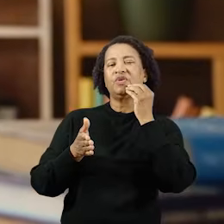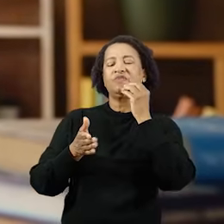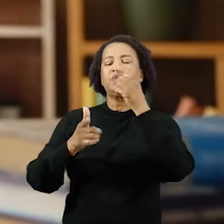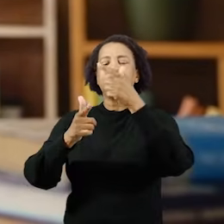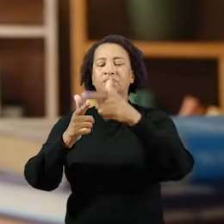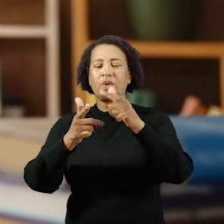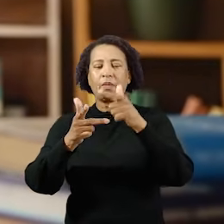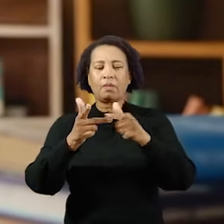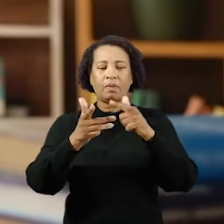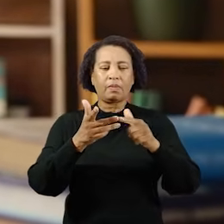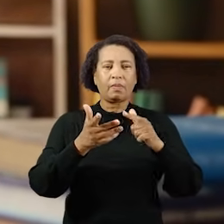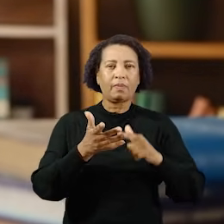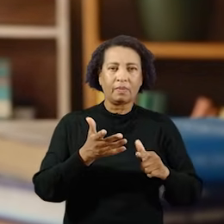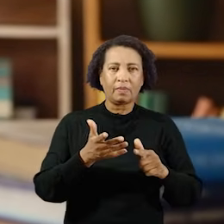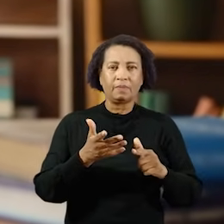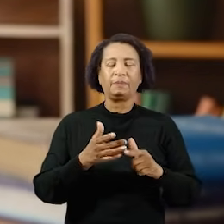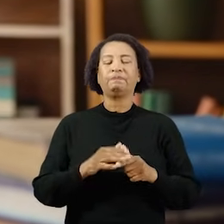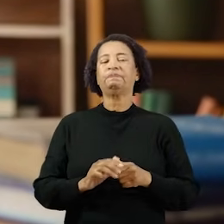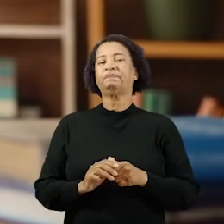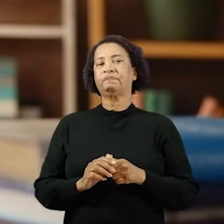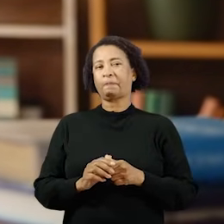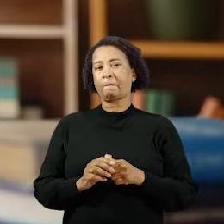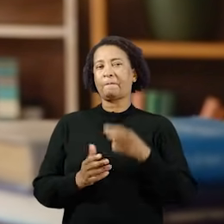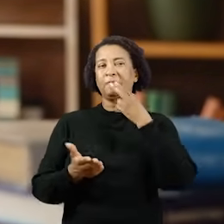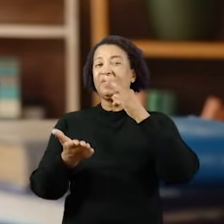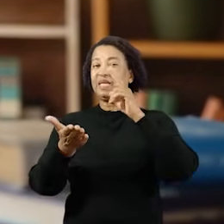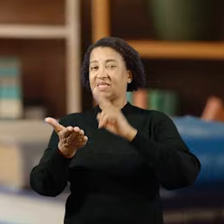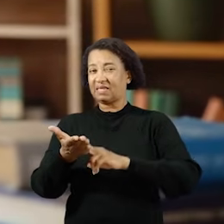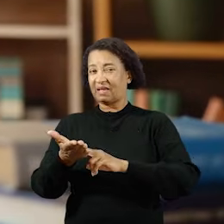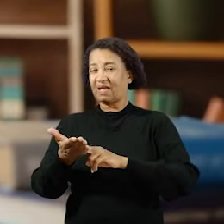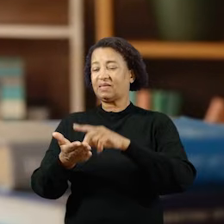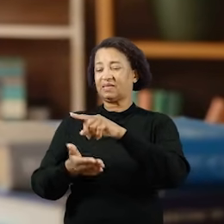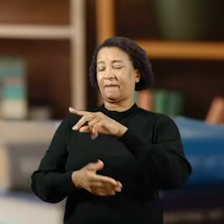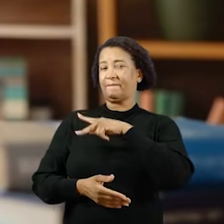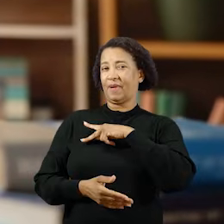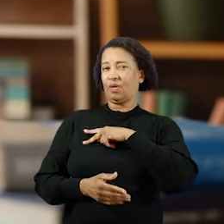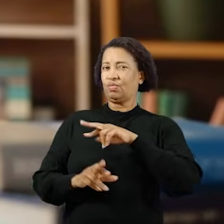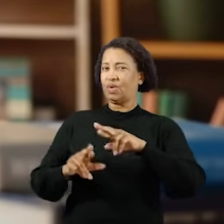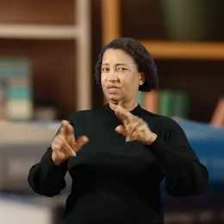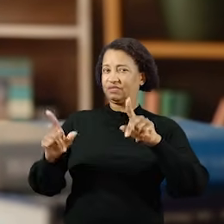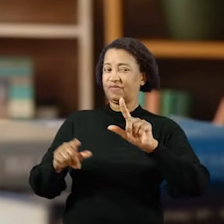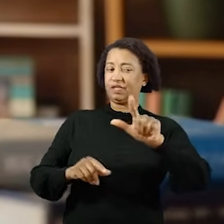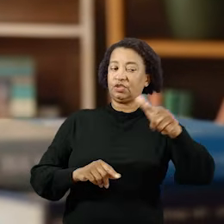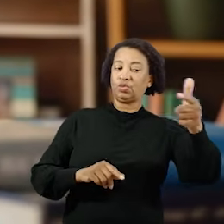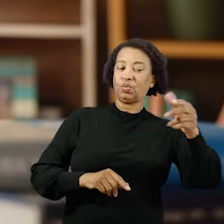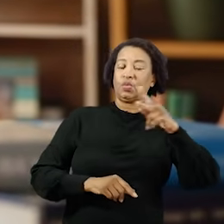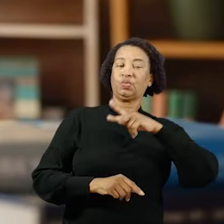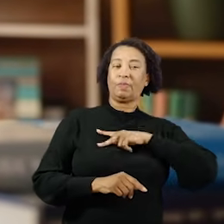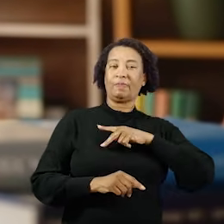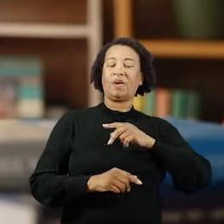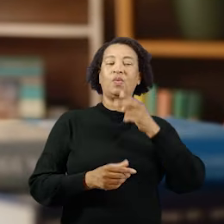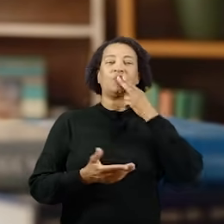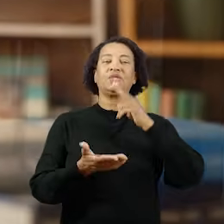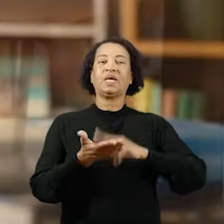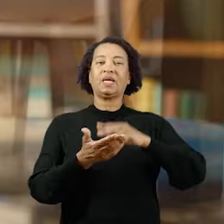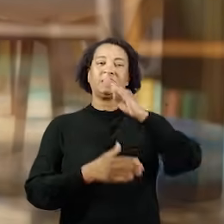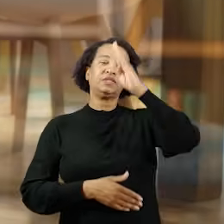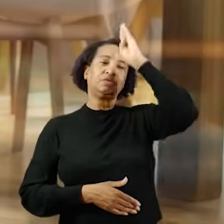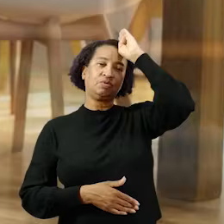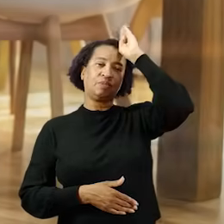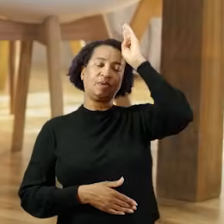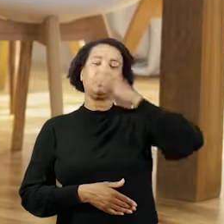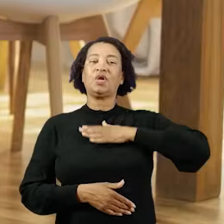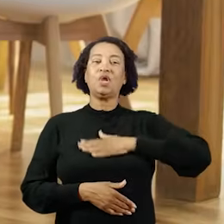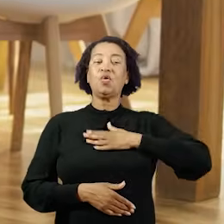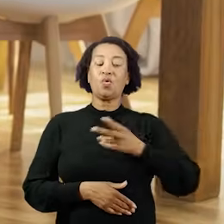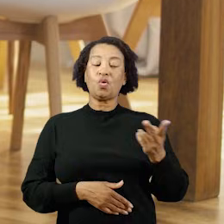até problema por problema. O Paulo desta carta é diferente do Paulo que conhecemos na carta aos Romanos. Gosto tanto deste Paulo